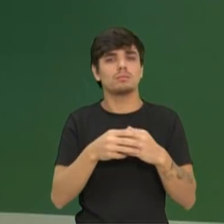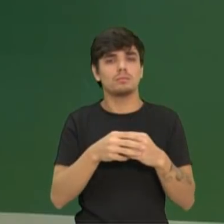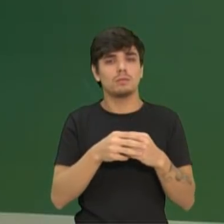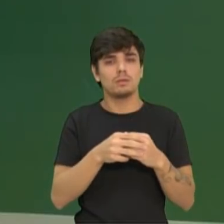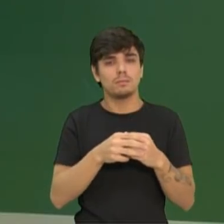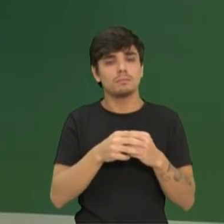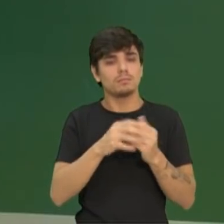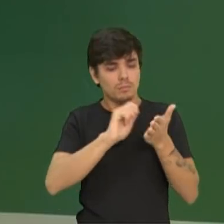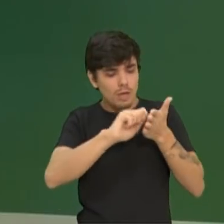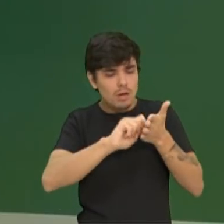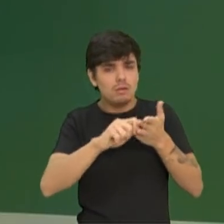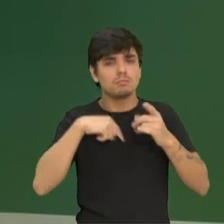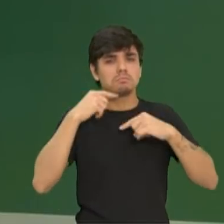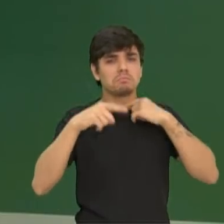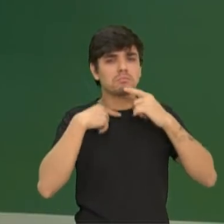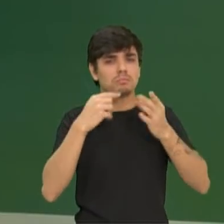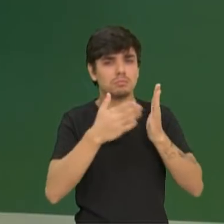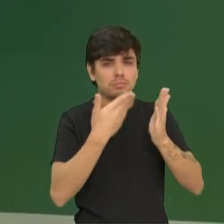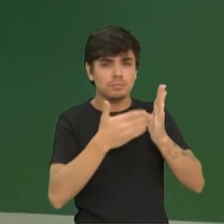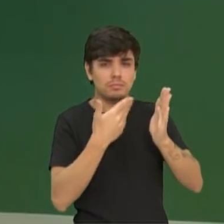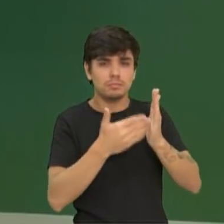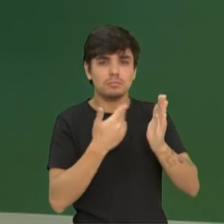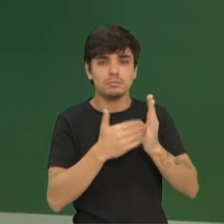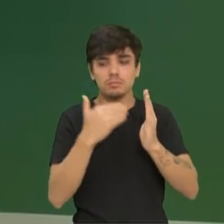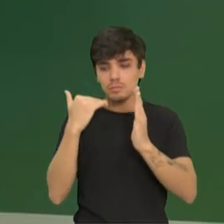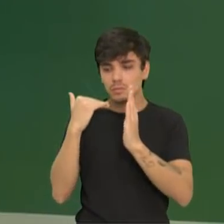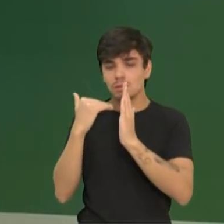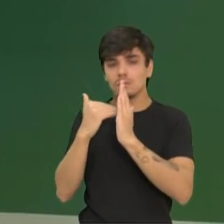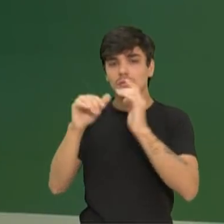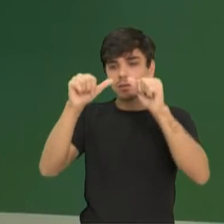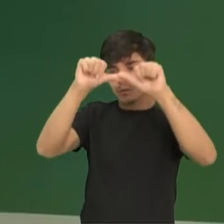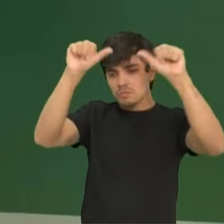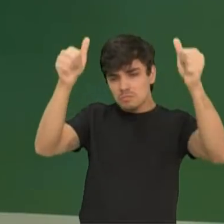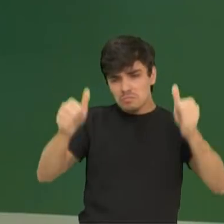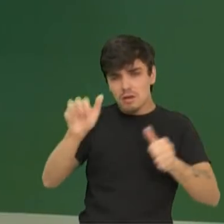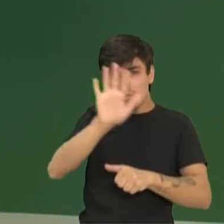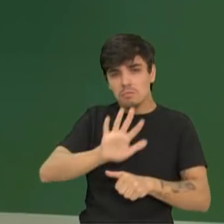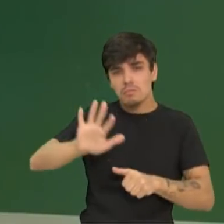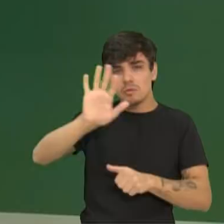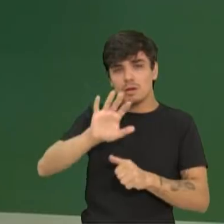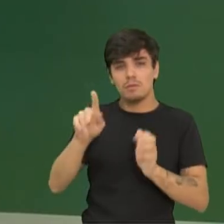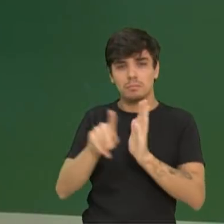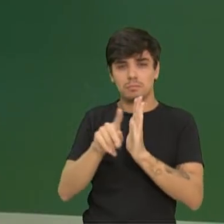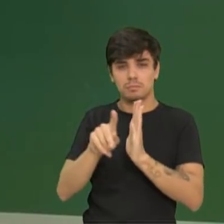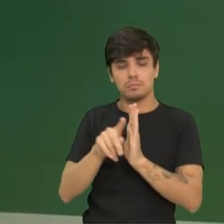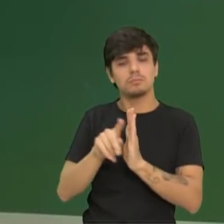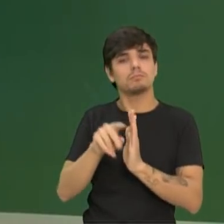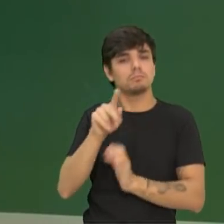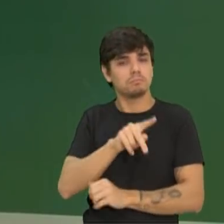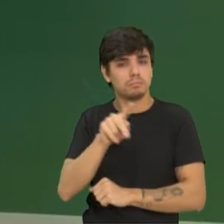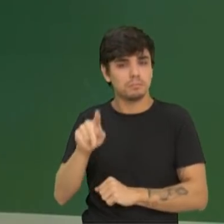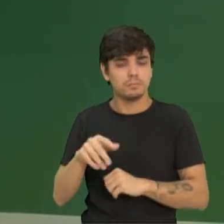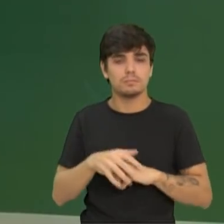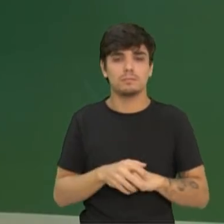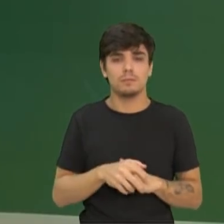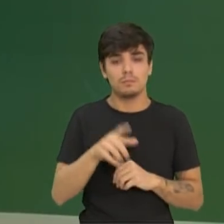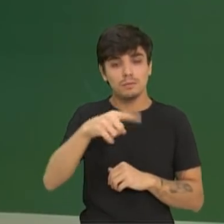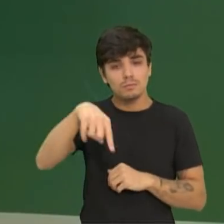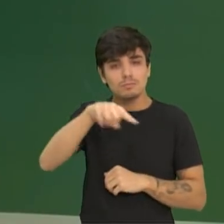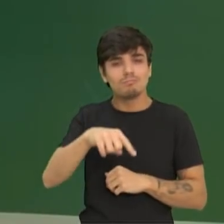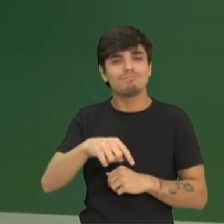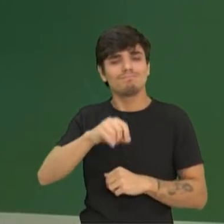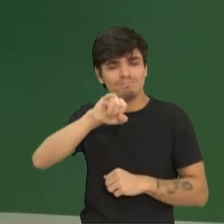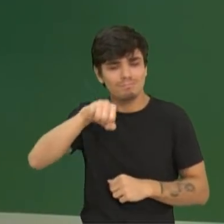suas dúvidas no seu caderno, encaminhe via um mural ou via um comentário para o seu professor, para que você possa